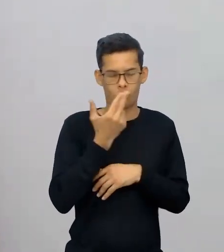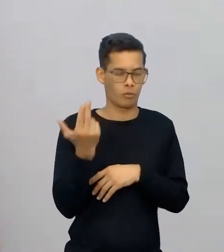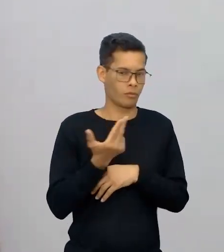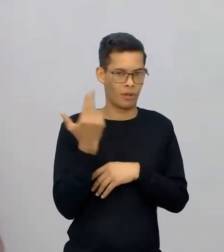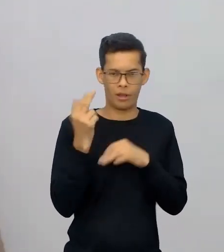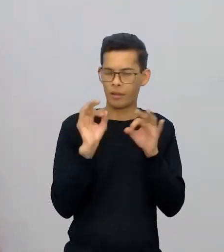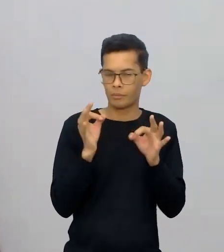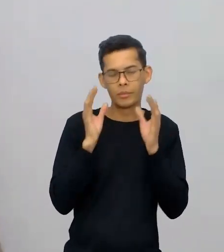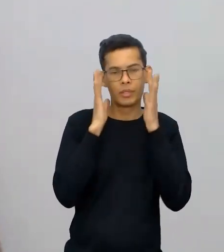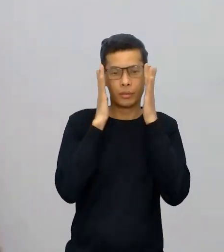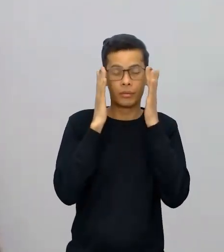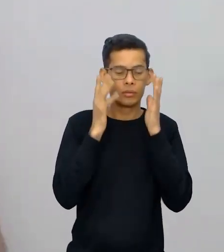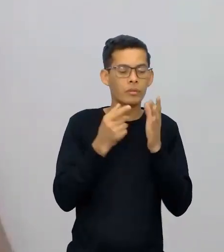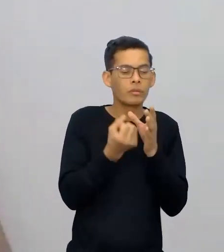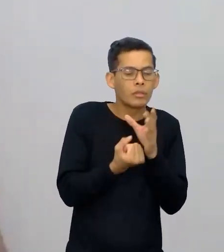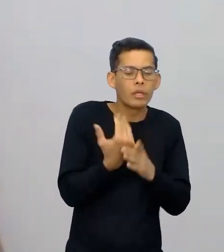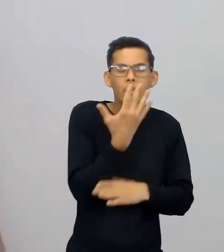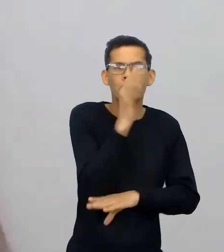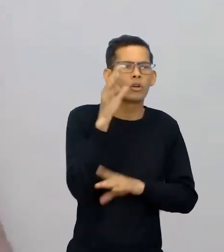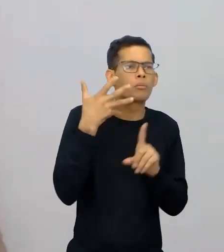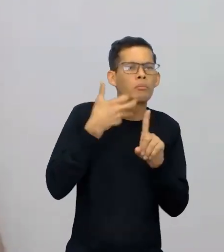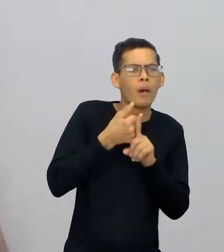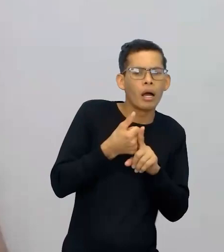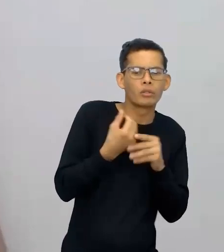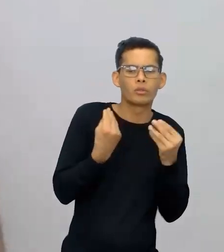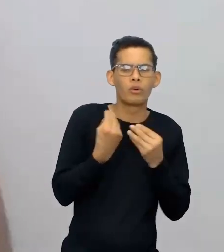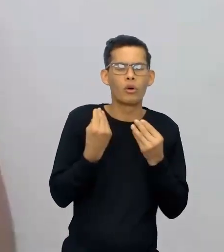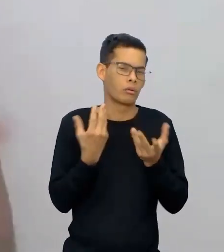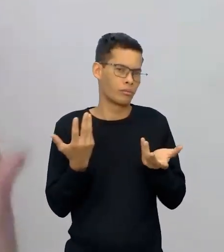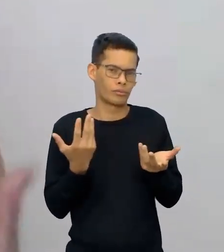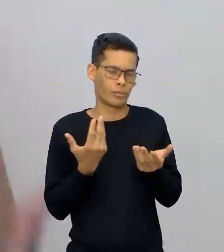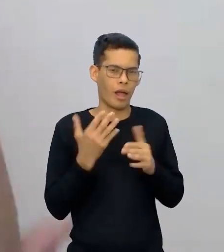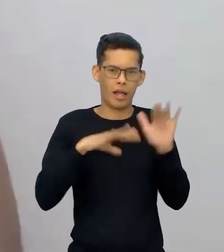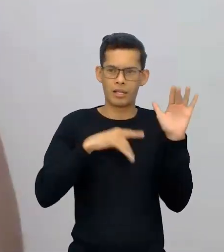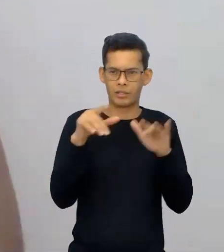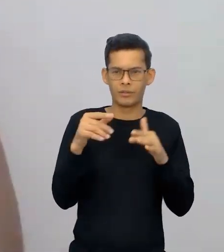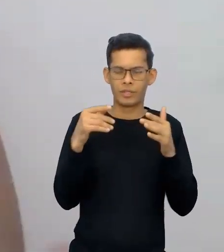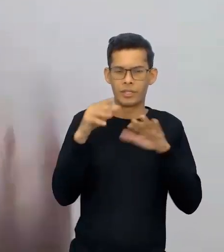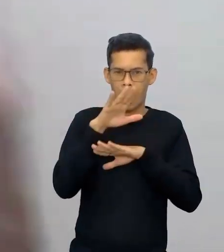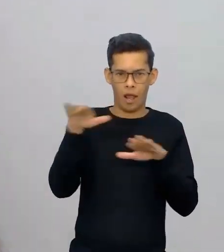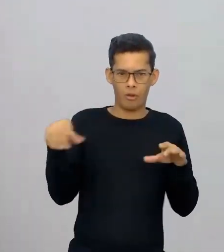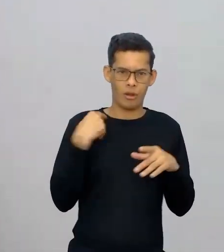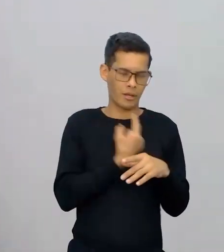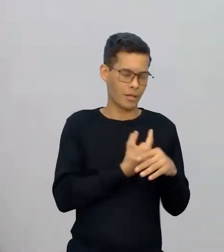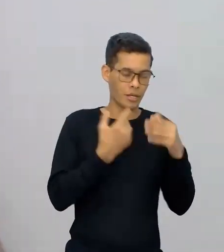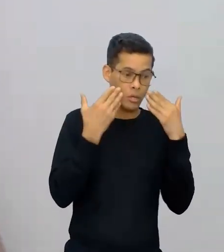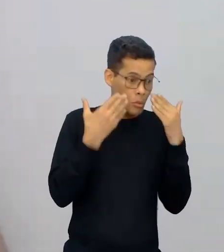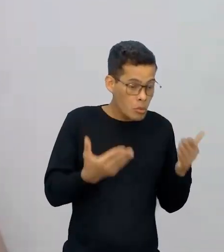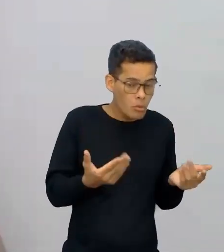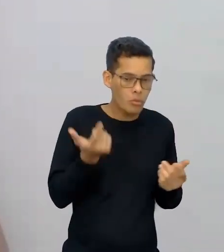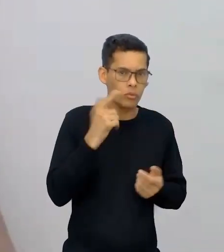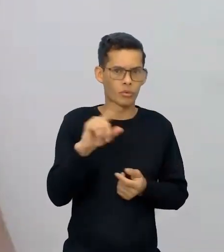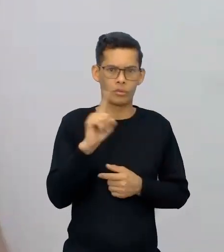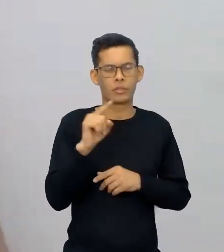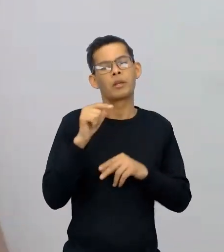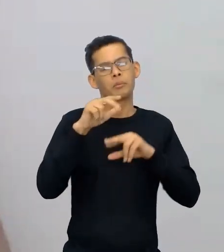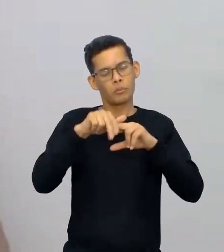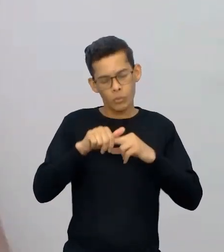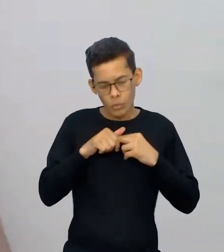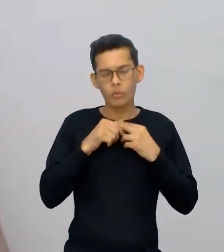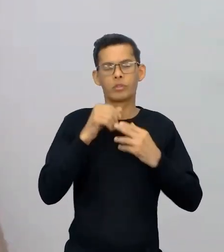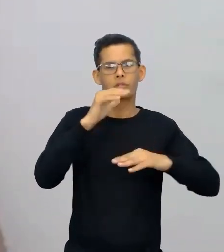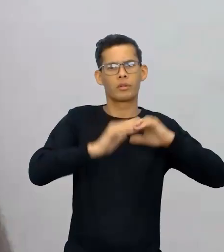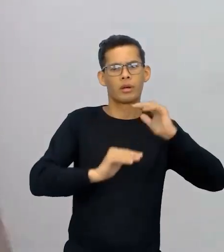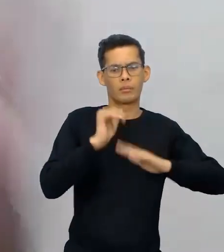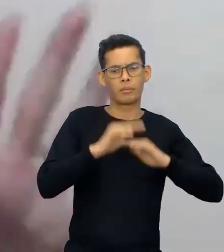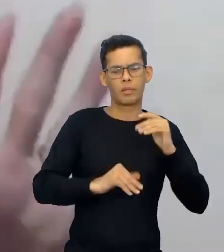às vezes, o estudante precisa compreender assuntos que ele não consegue ver. Então, é para isso que vem a prática experimental